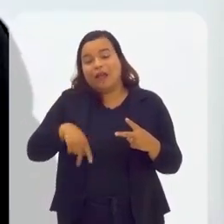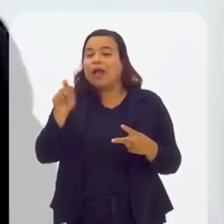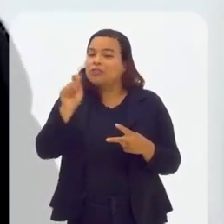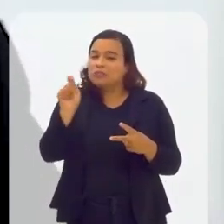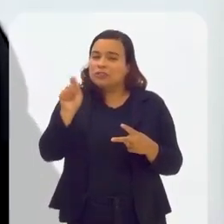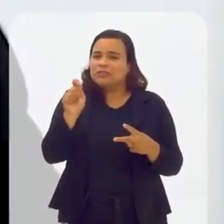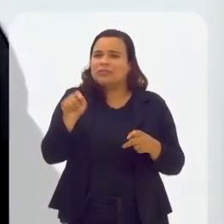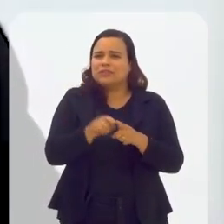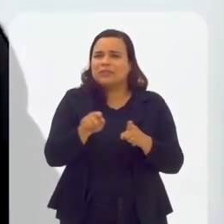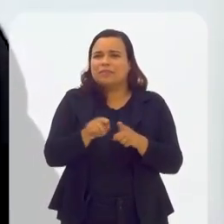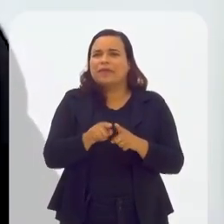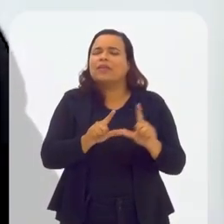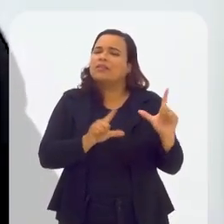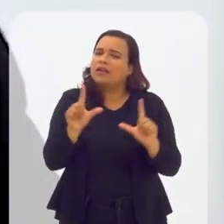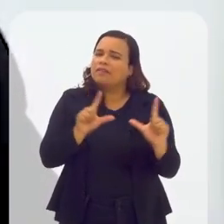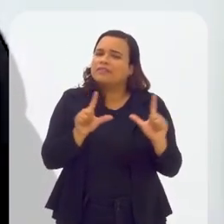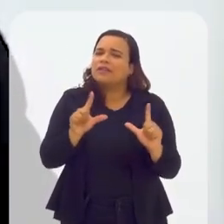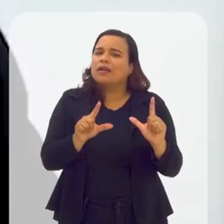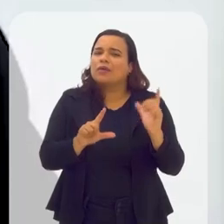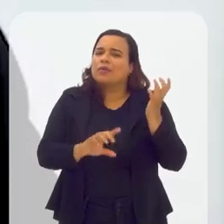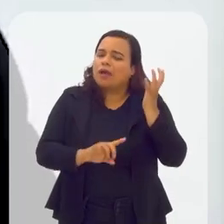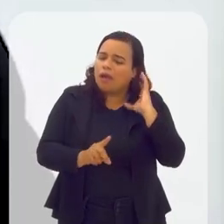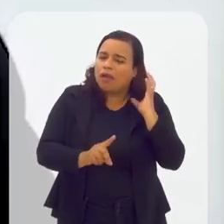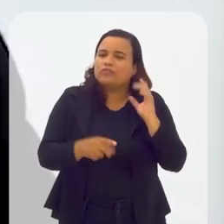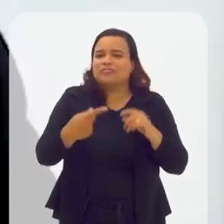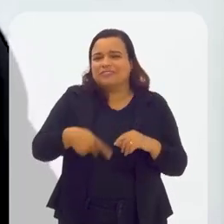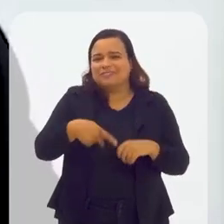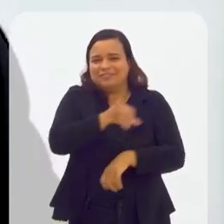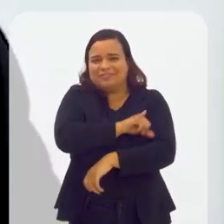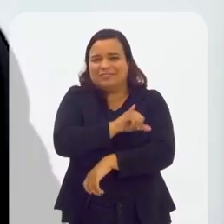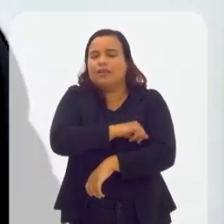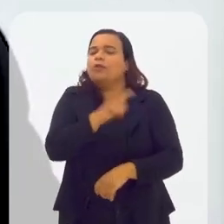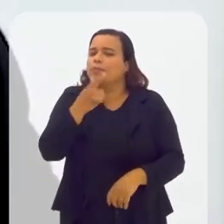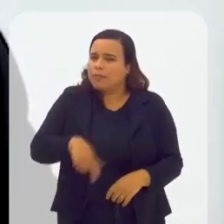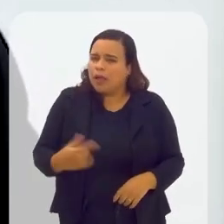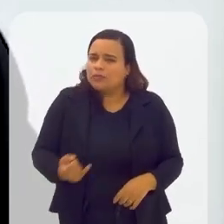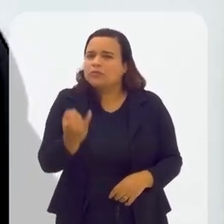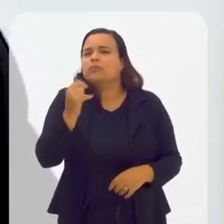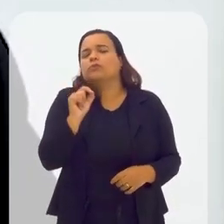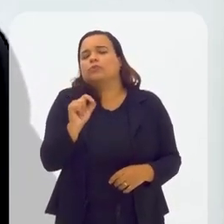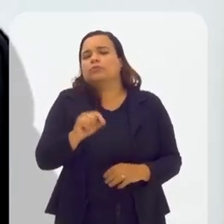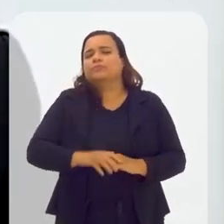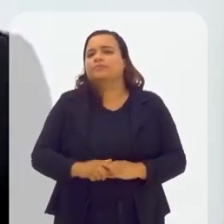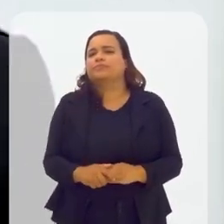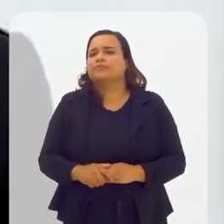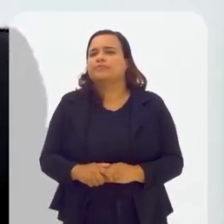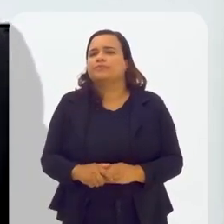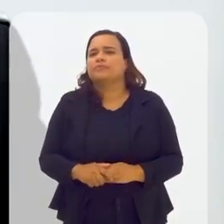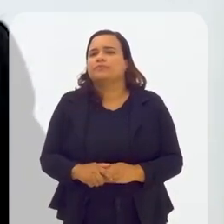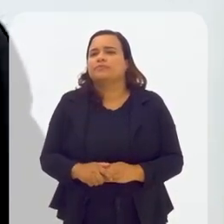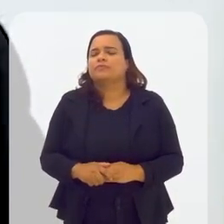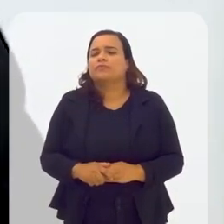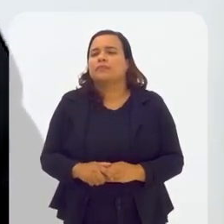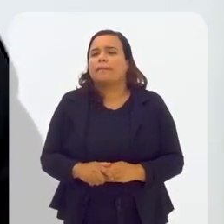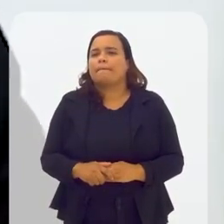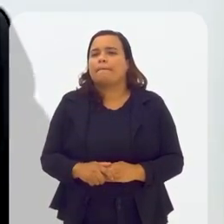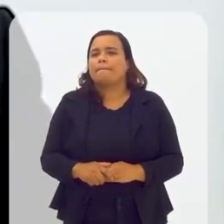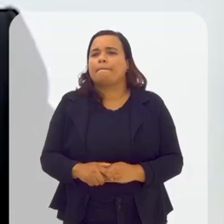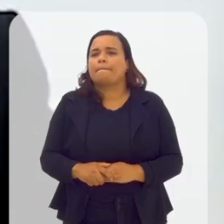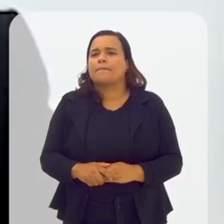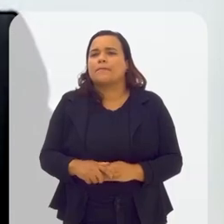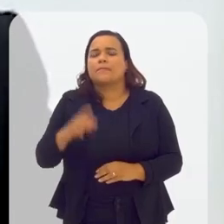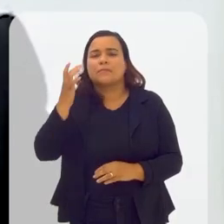como presidente da Associação de Rádio e Televisão do Estado do Rio de Janeiro, mais uma demanda fundamental, tá? Que é o